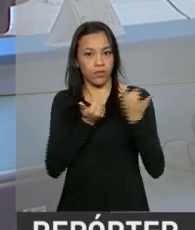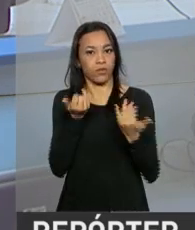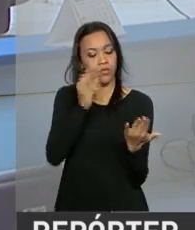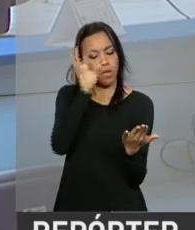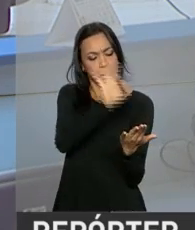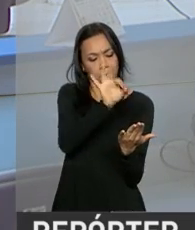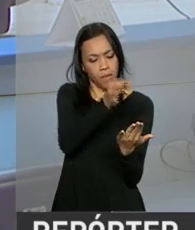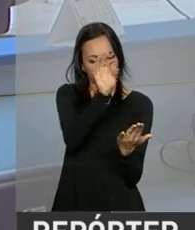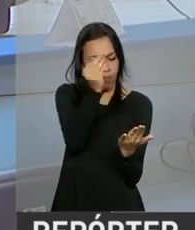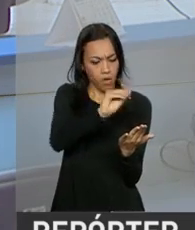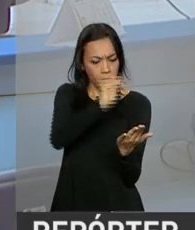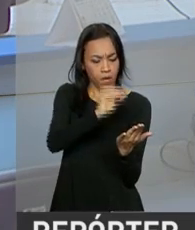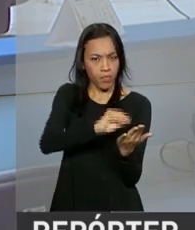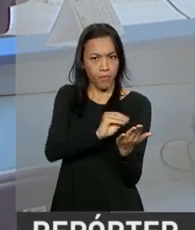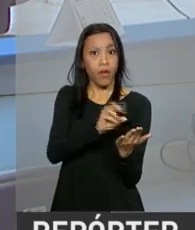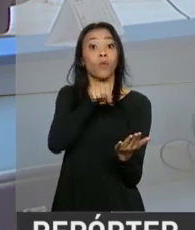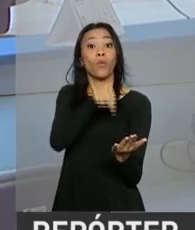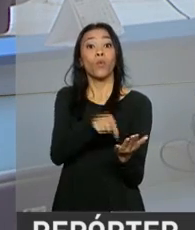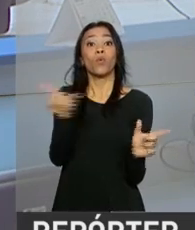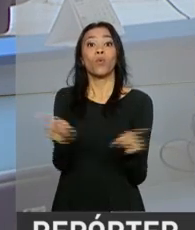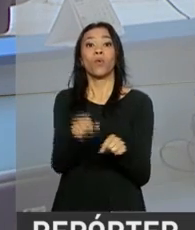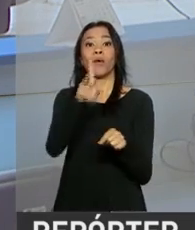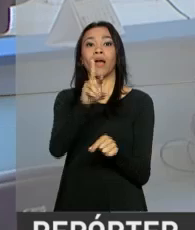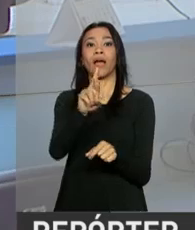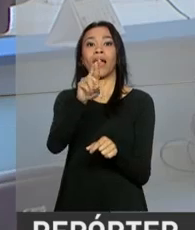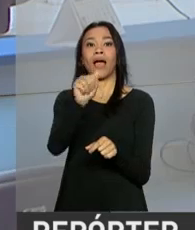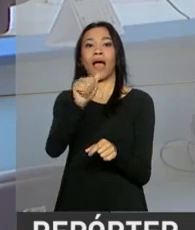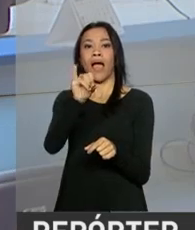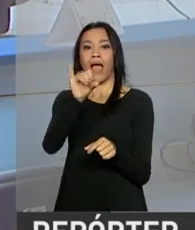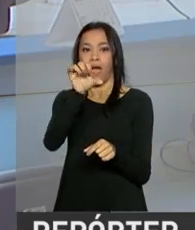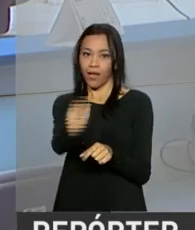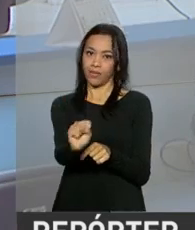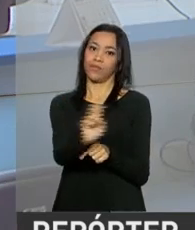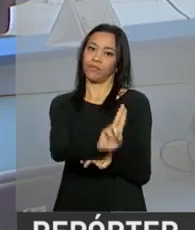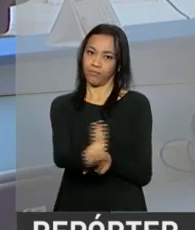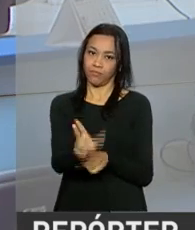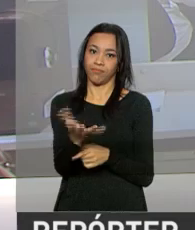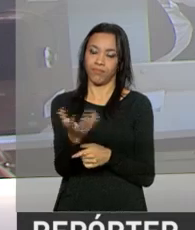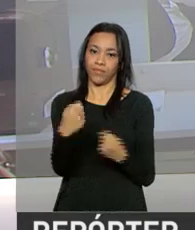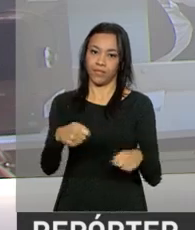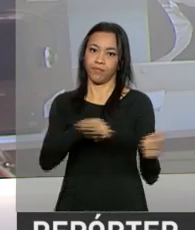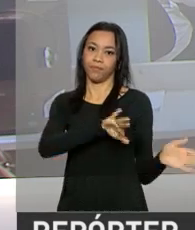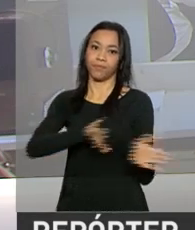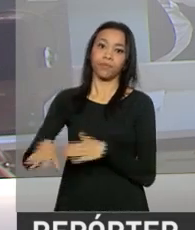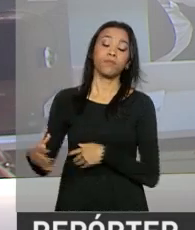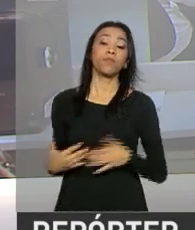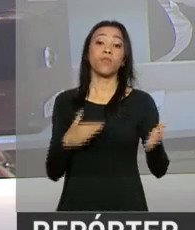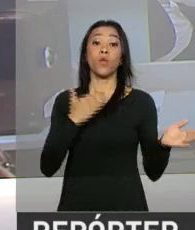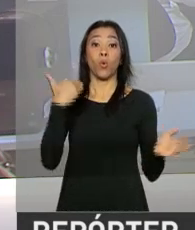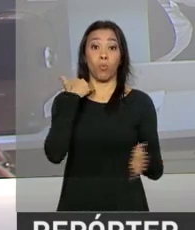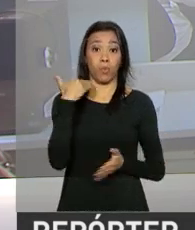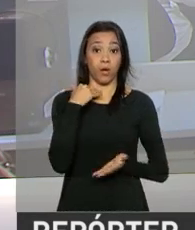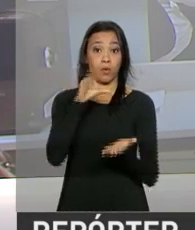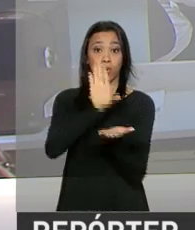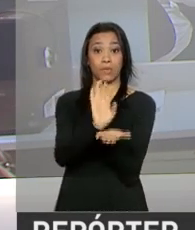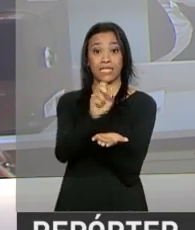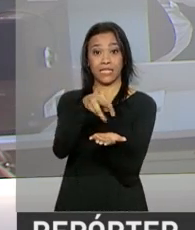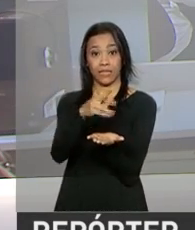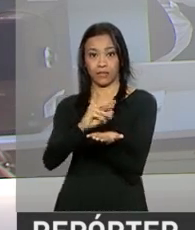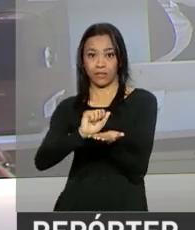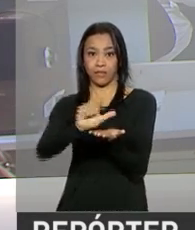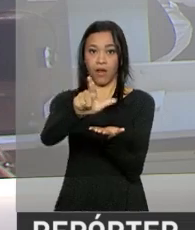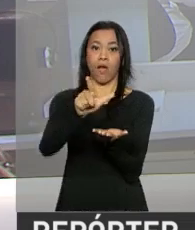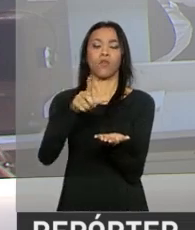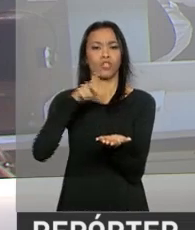empregador corretamente na RAIS, a Relação Anual de Informações Sociais. O Banco Central já trabalha com a possibilidade